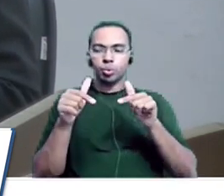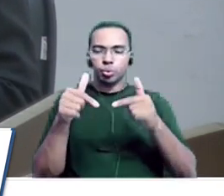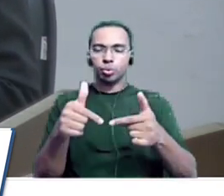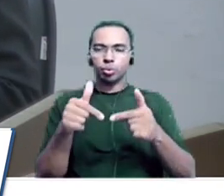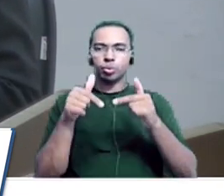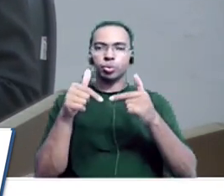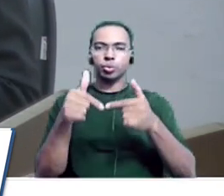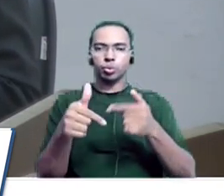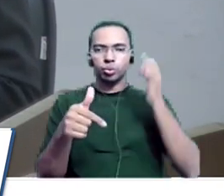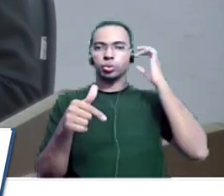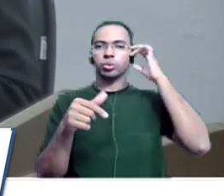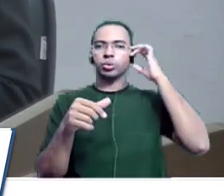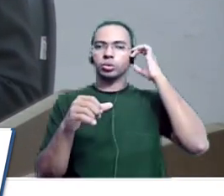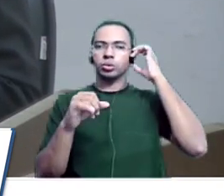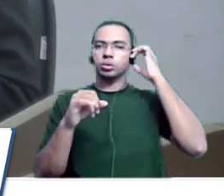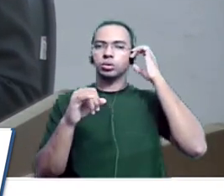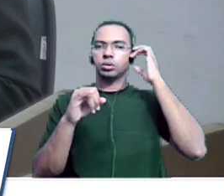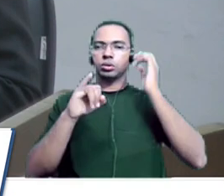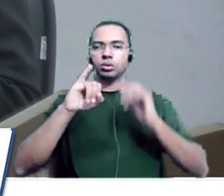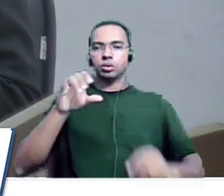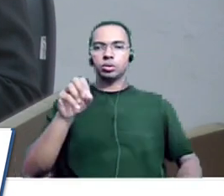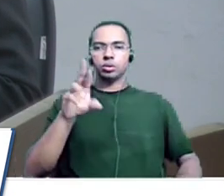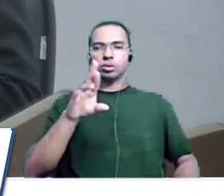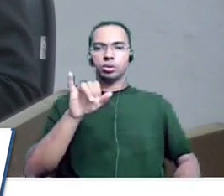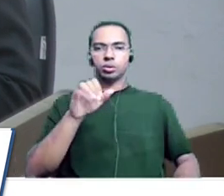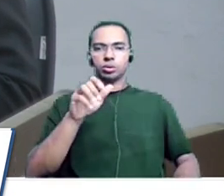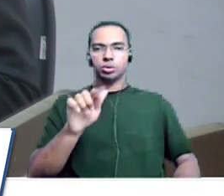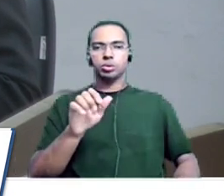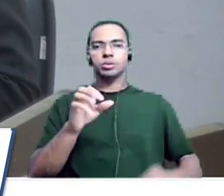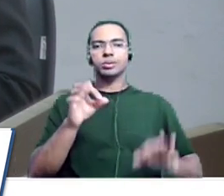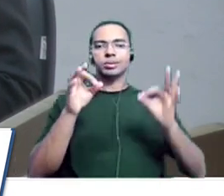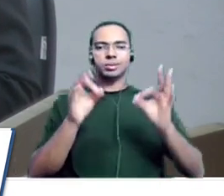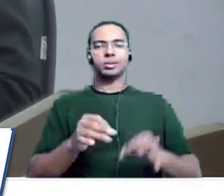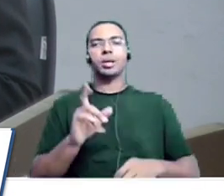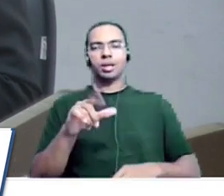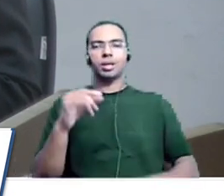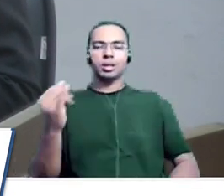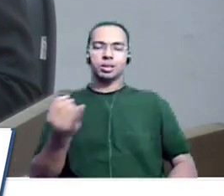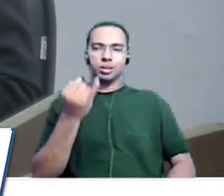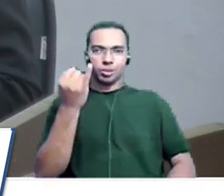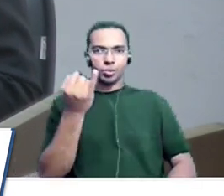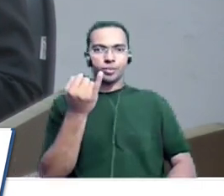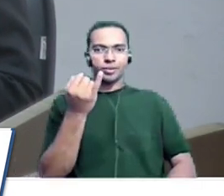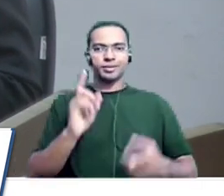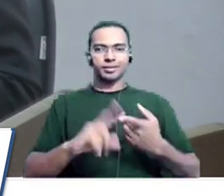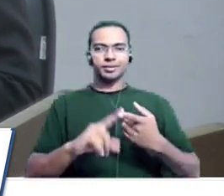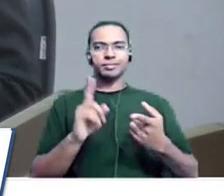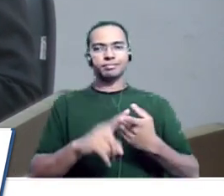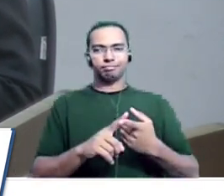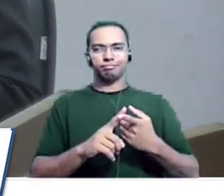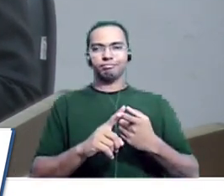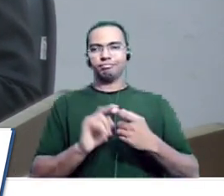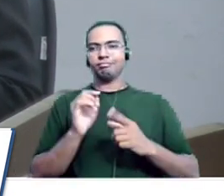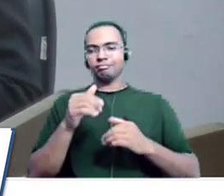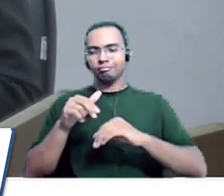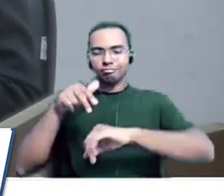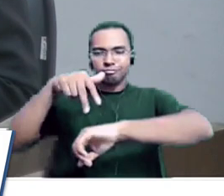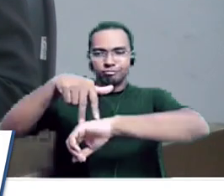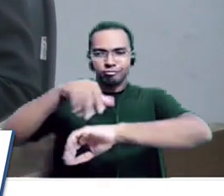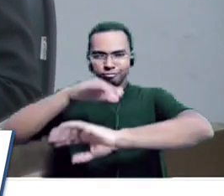o Dr. Jorge, ele está sendo fundamental e está tomando a frente de tudo